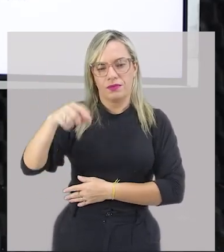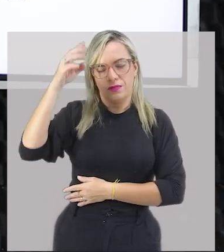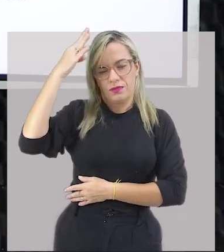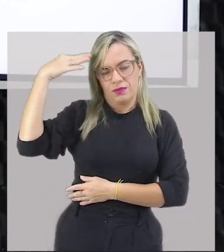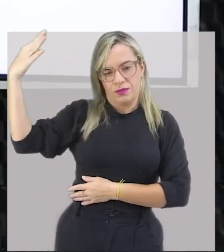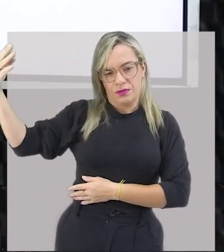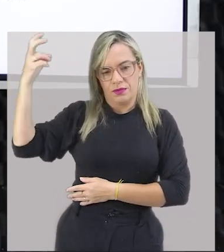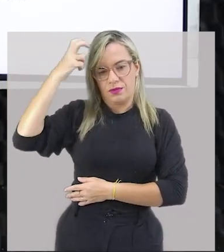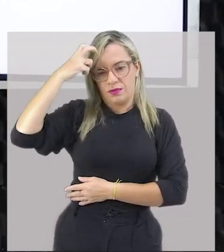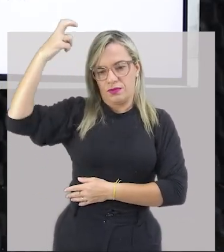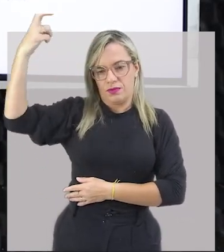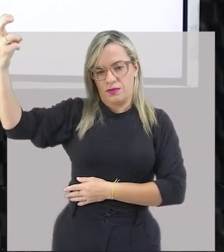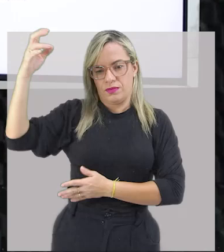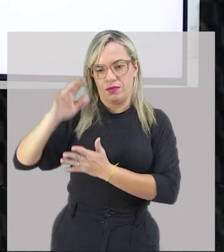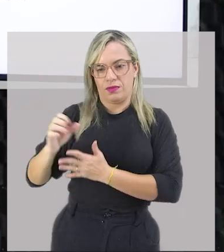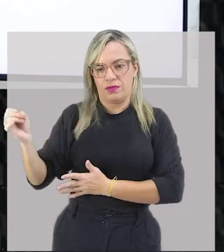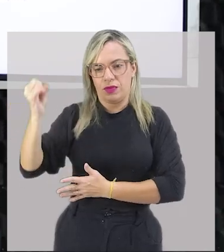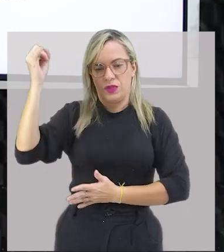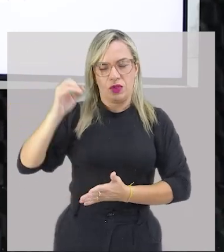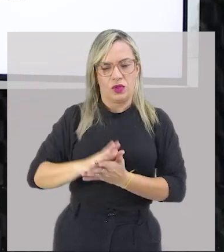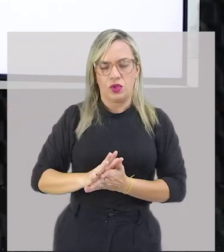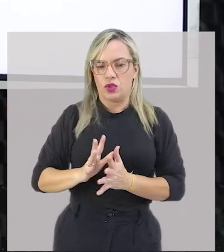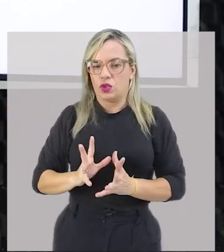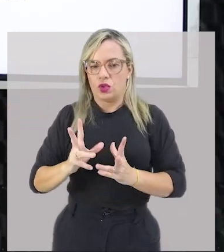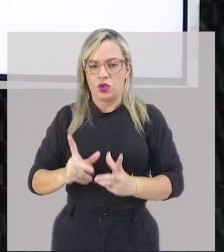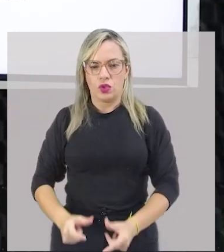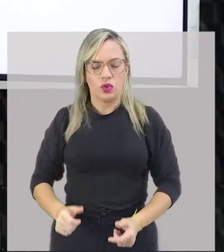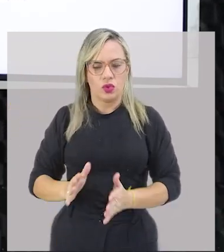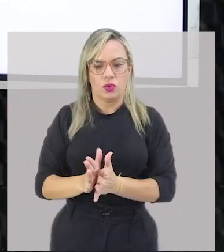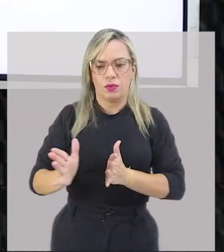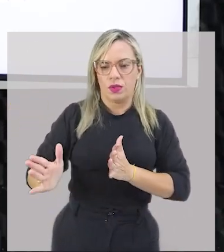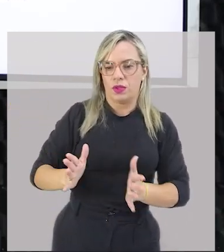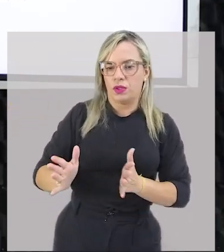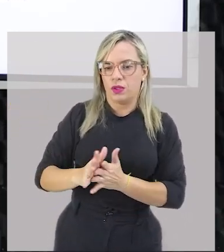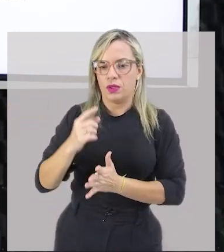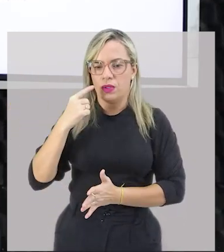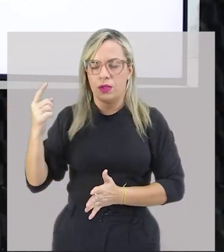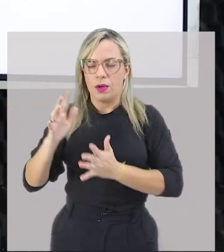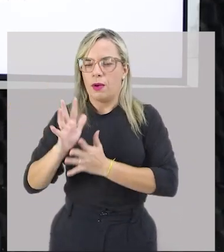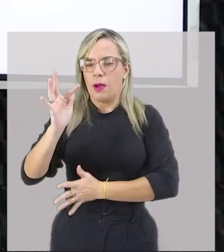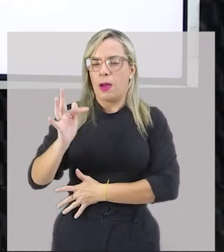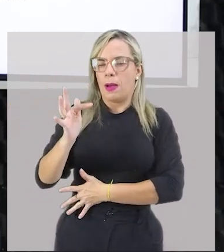todos os tempos previu que se